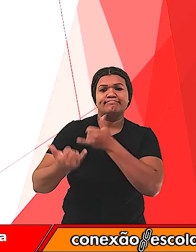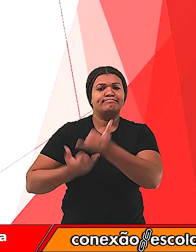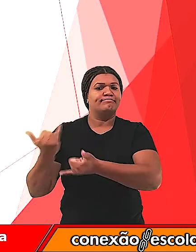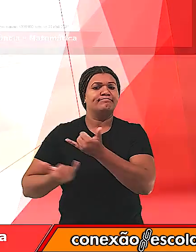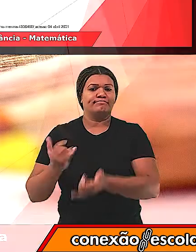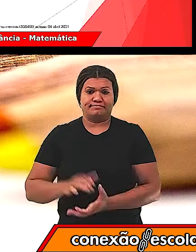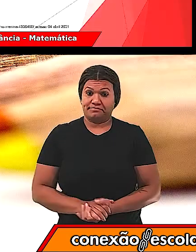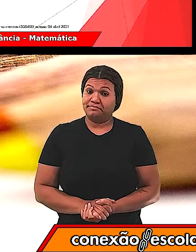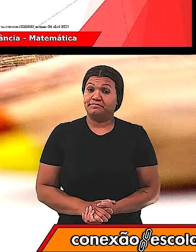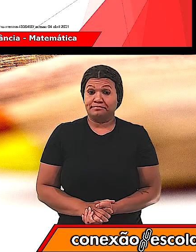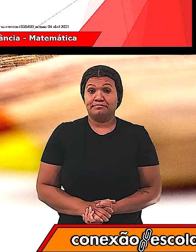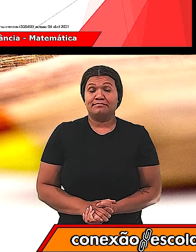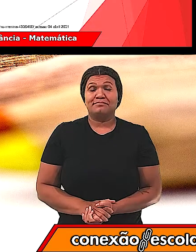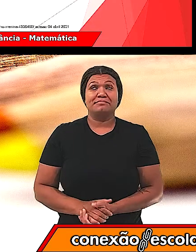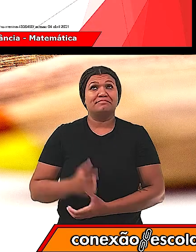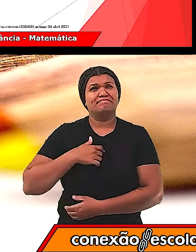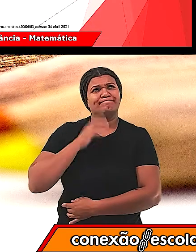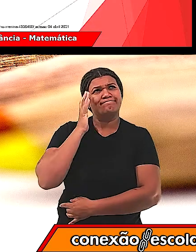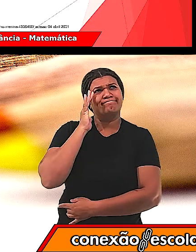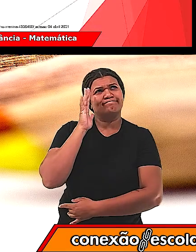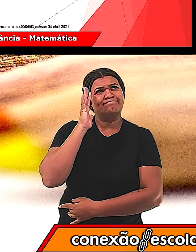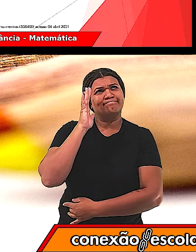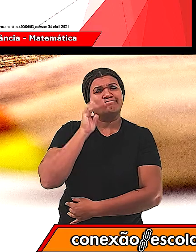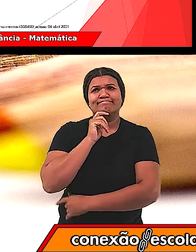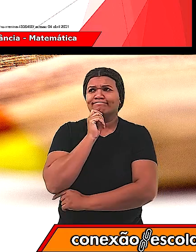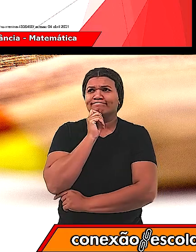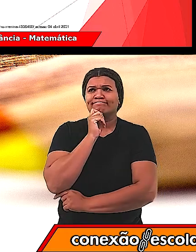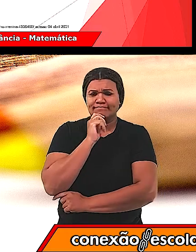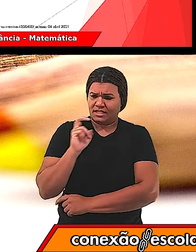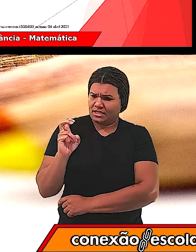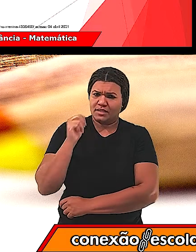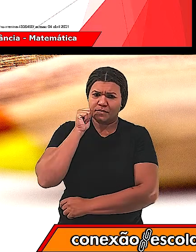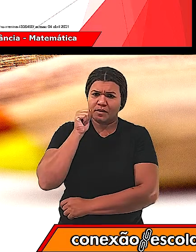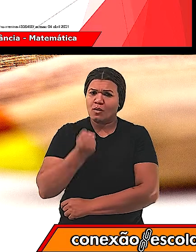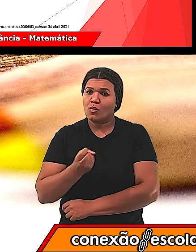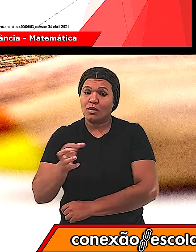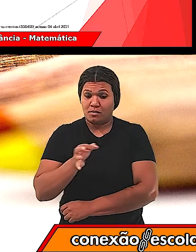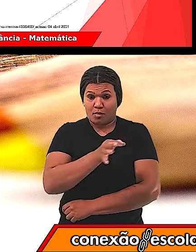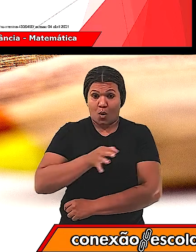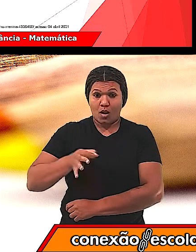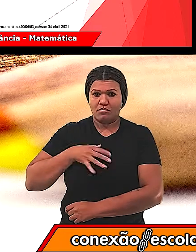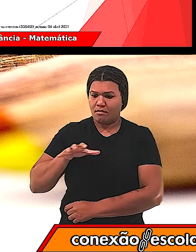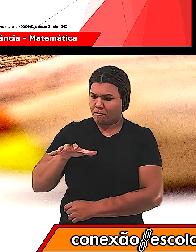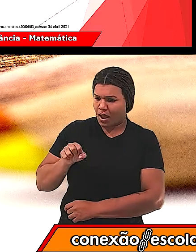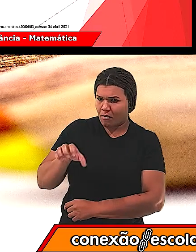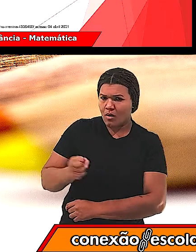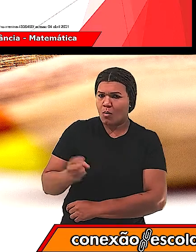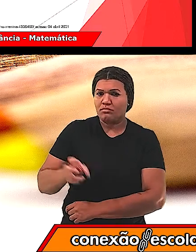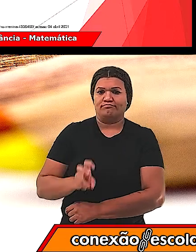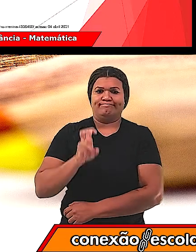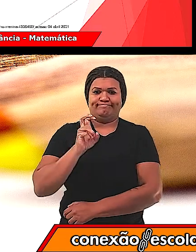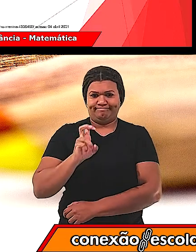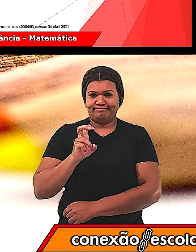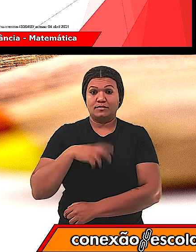brincadeira? Ah, tia Isabela, 5 meninos. Quantas bolinhas que a gente vai pegar? 5. Então vamos